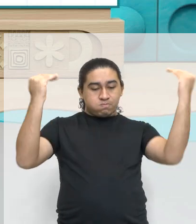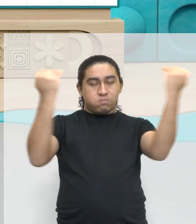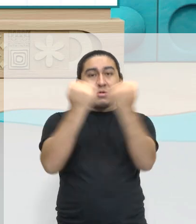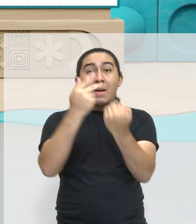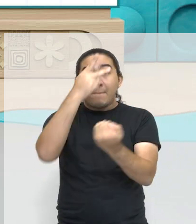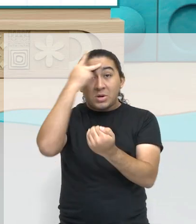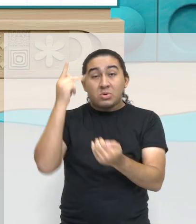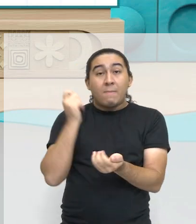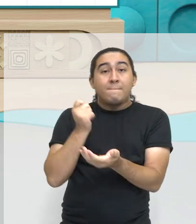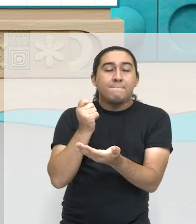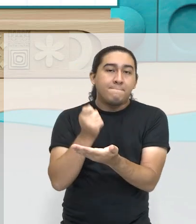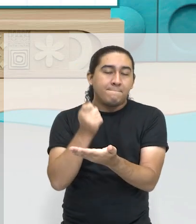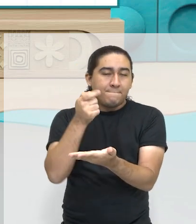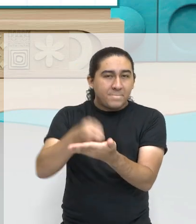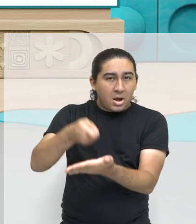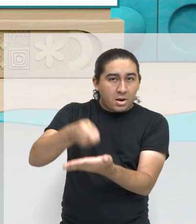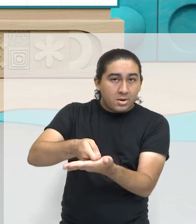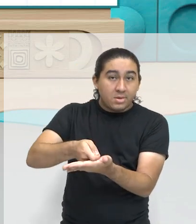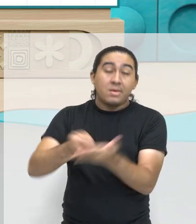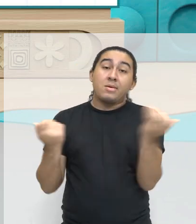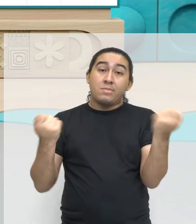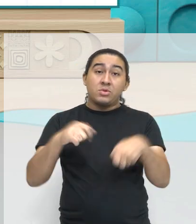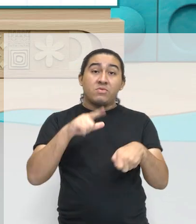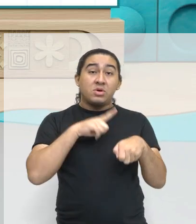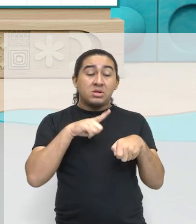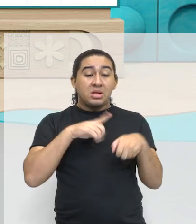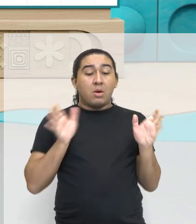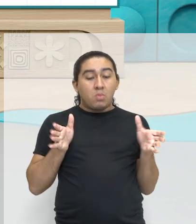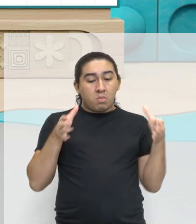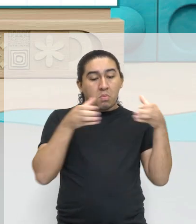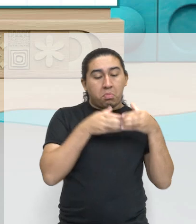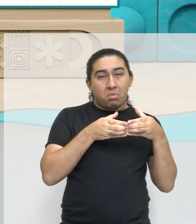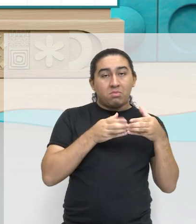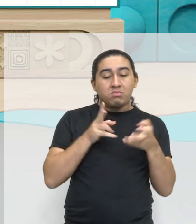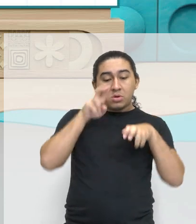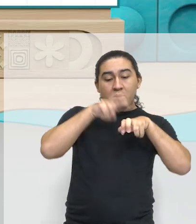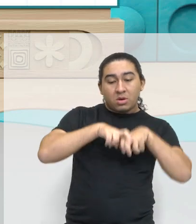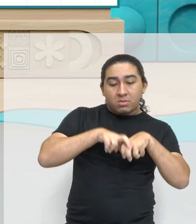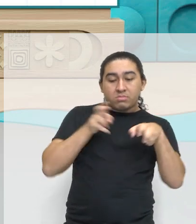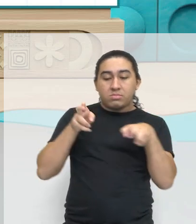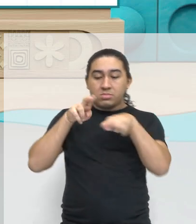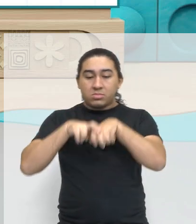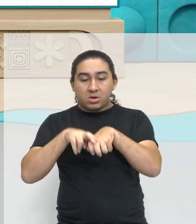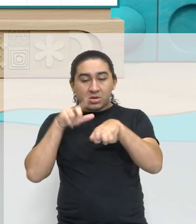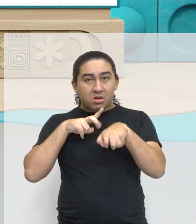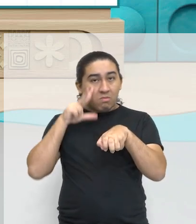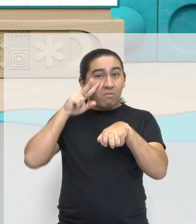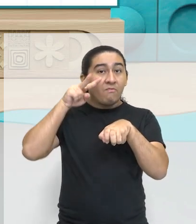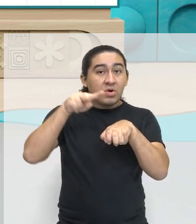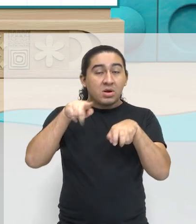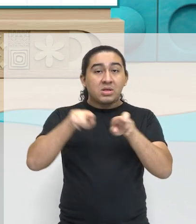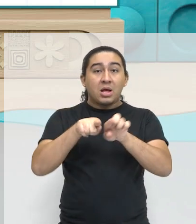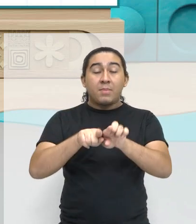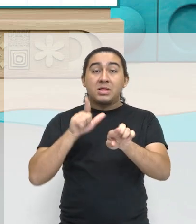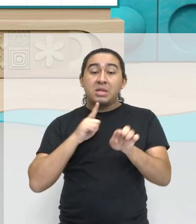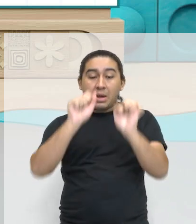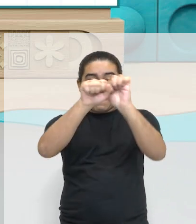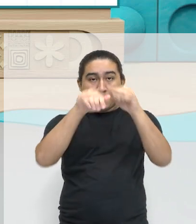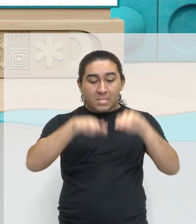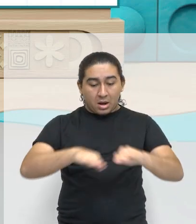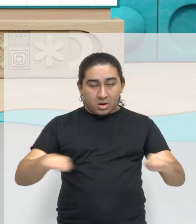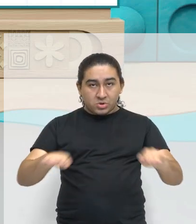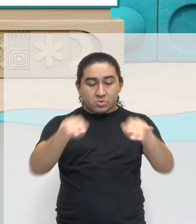que estão aí nas partes de cima são os camarotes, tá? Que as pessoas compram também para assistir. Então a plateia fica na